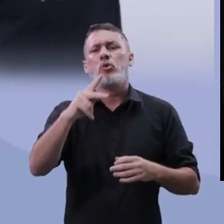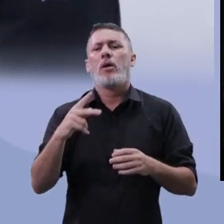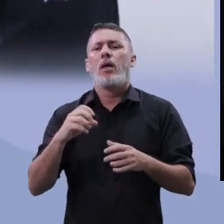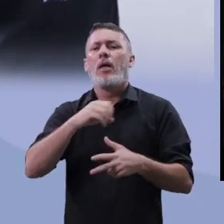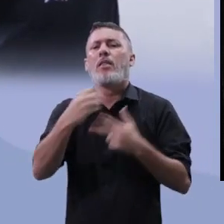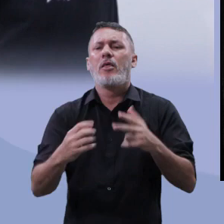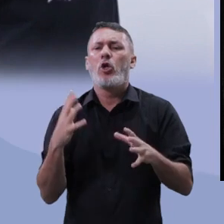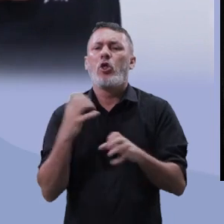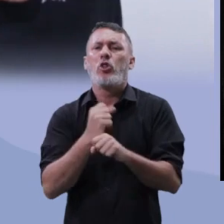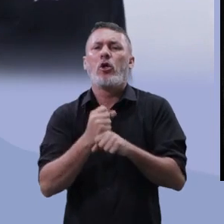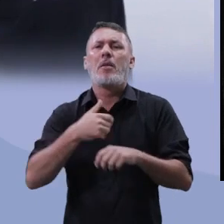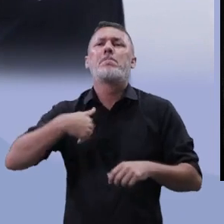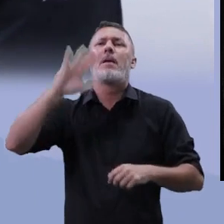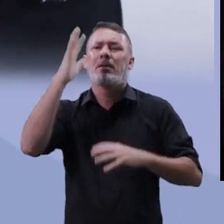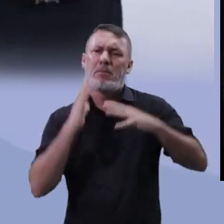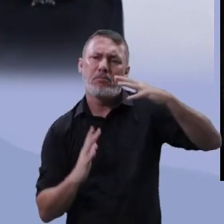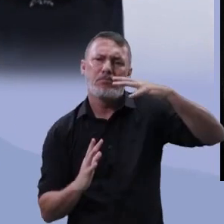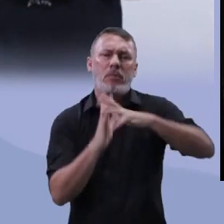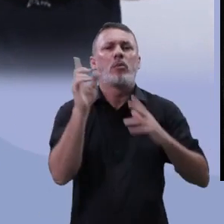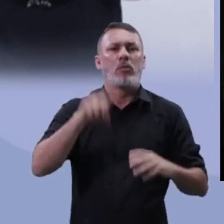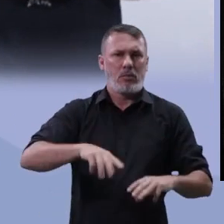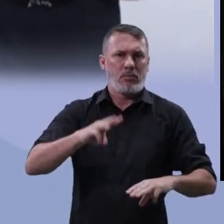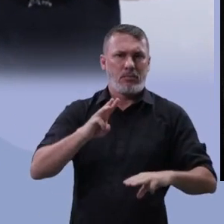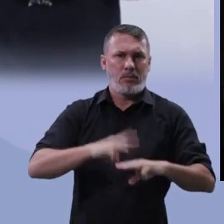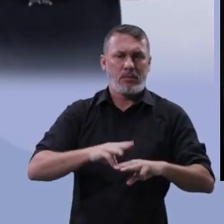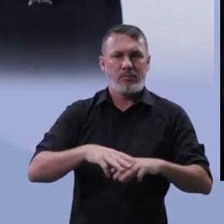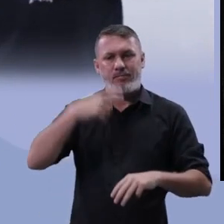que a sua maior nota no Enem vai ser na prova de